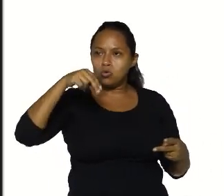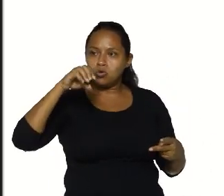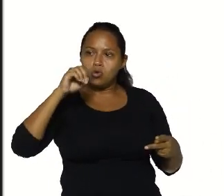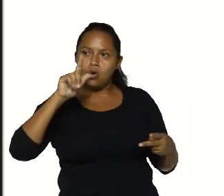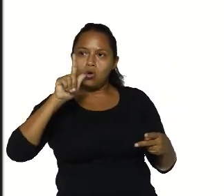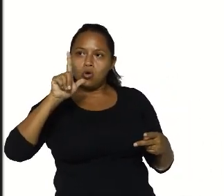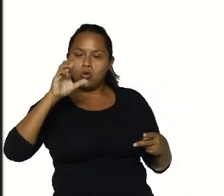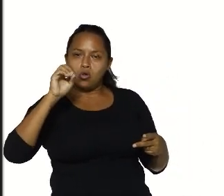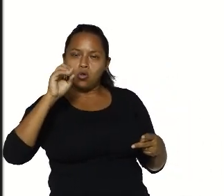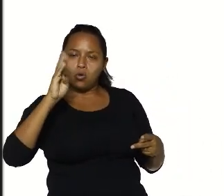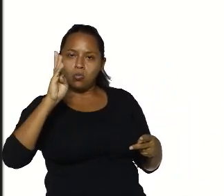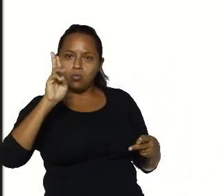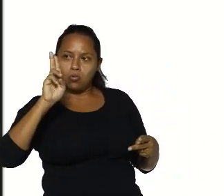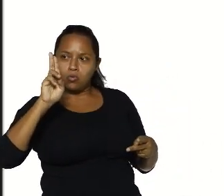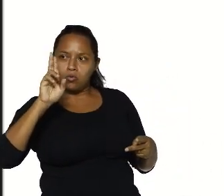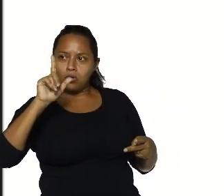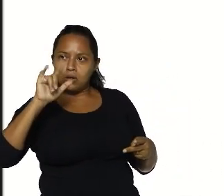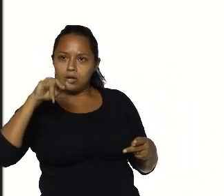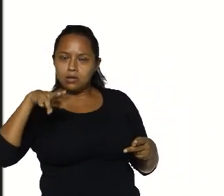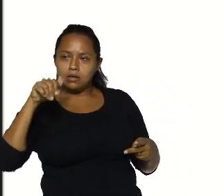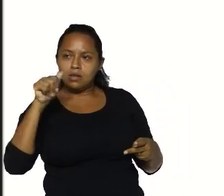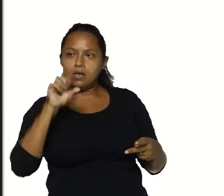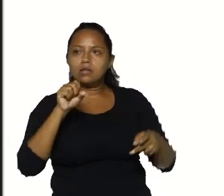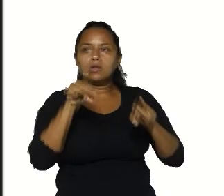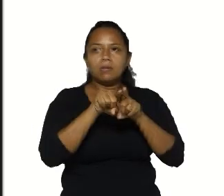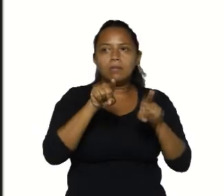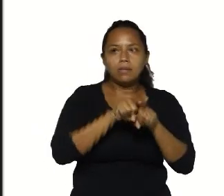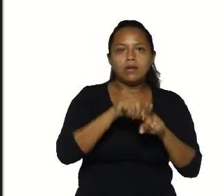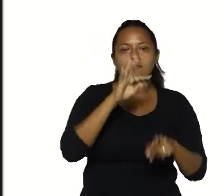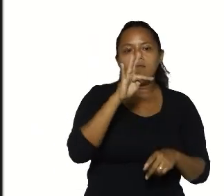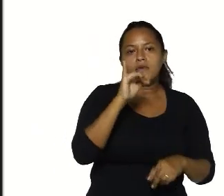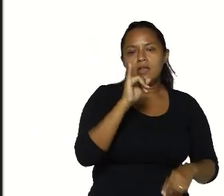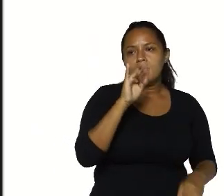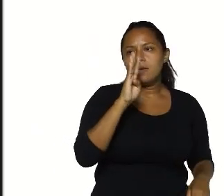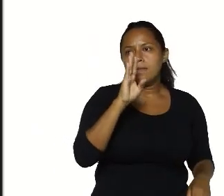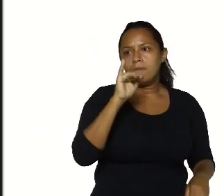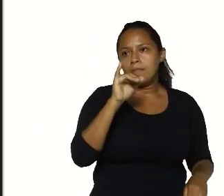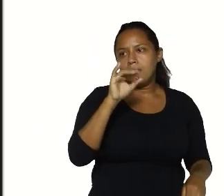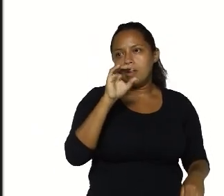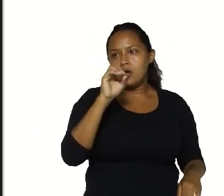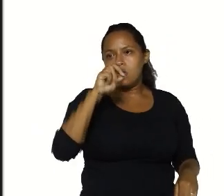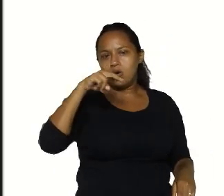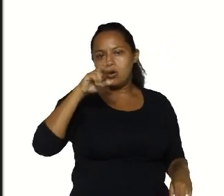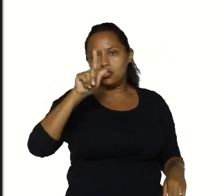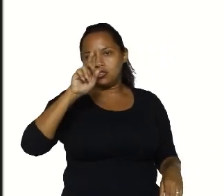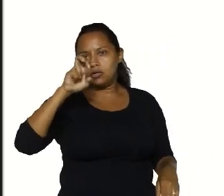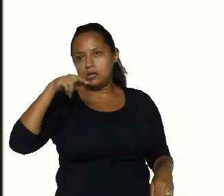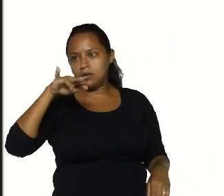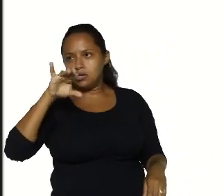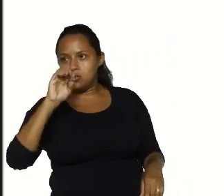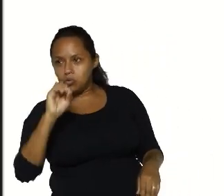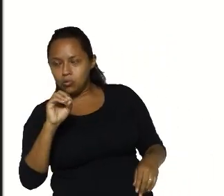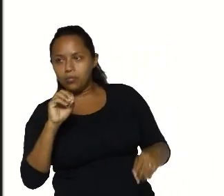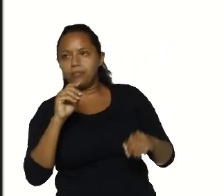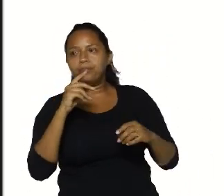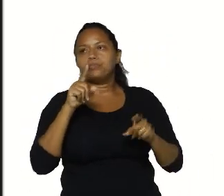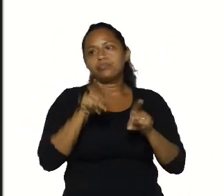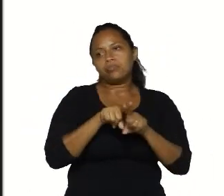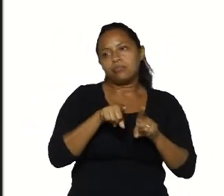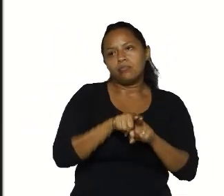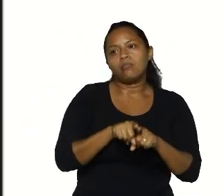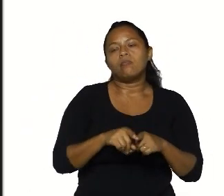temos o fibrinogênio e a protrombina, que são elementos envolvidos na coagulação do